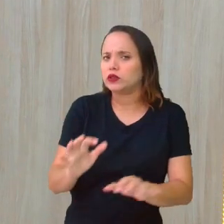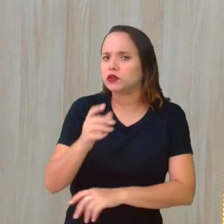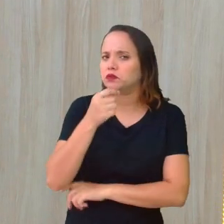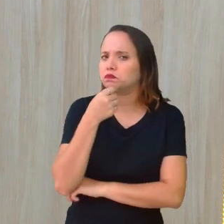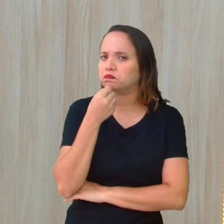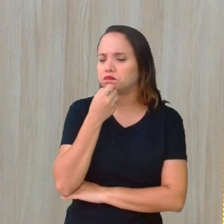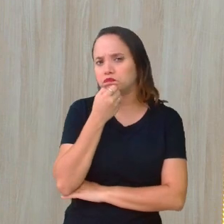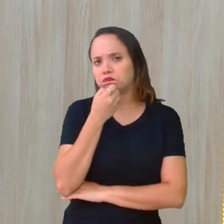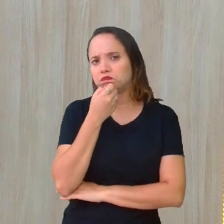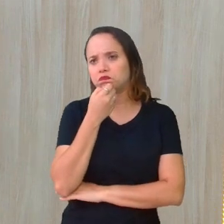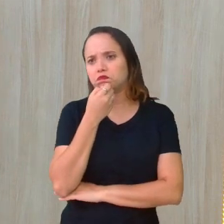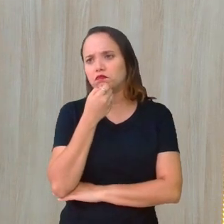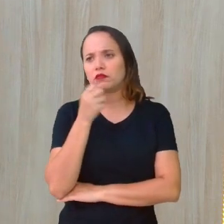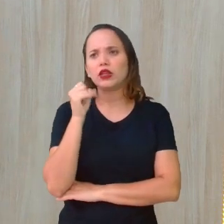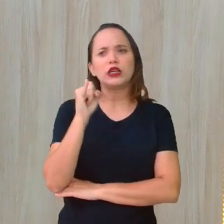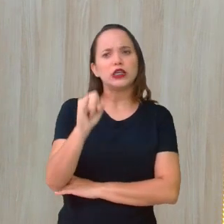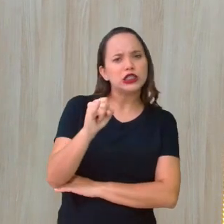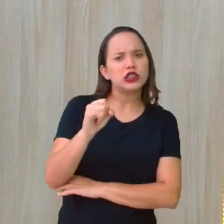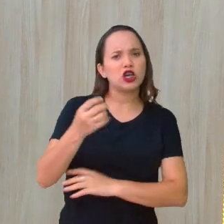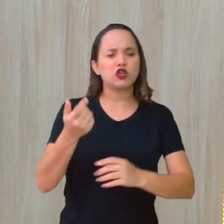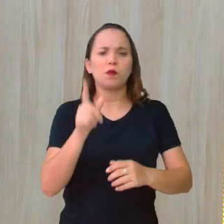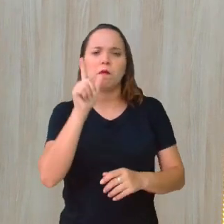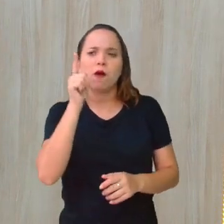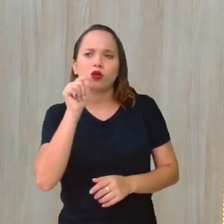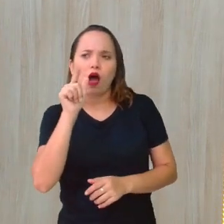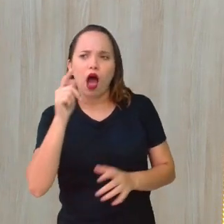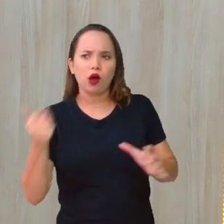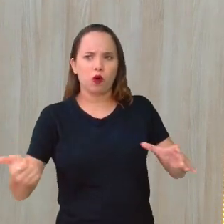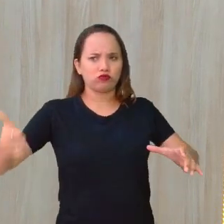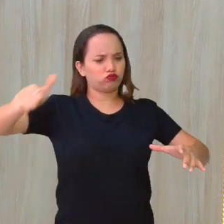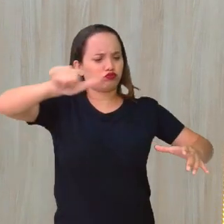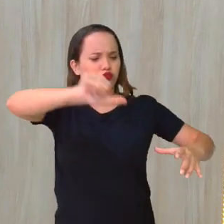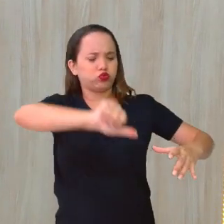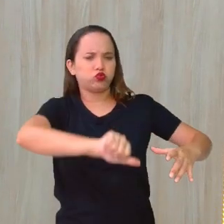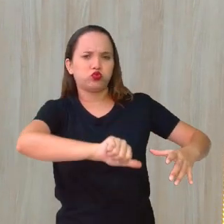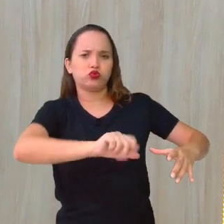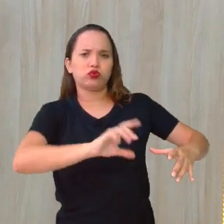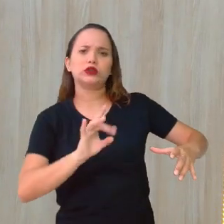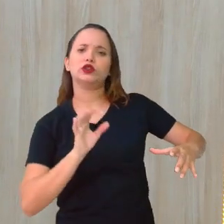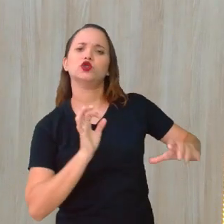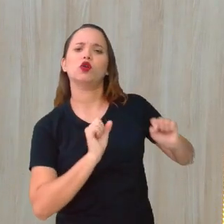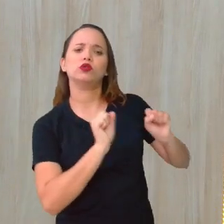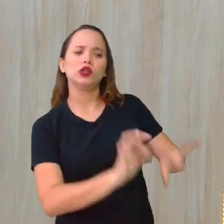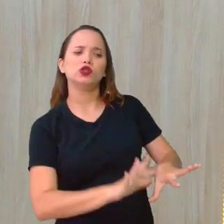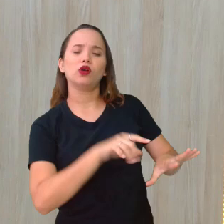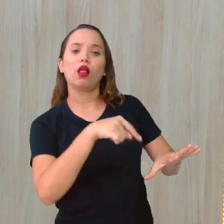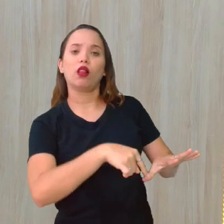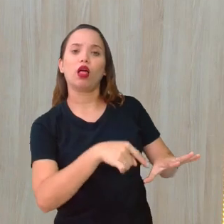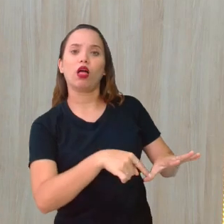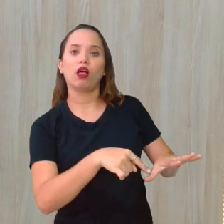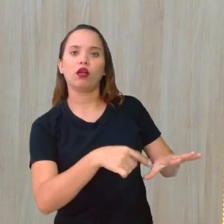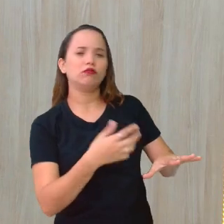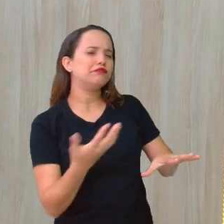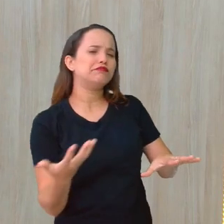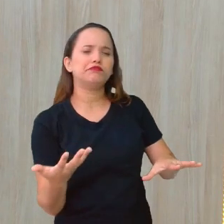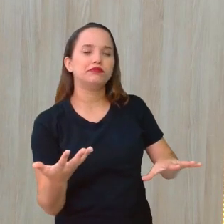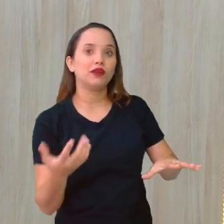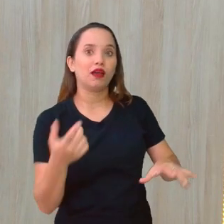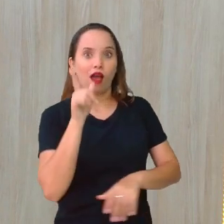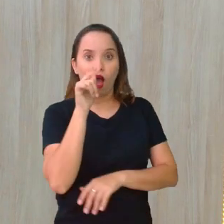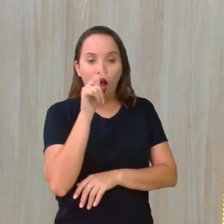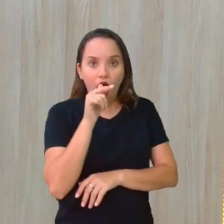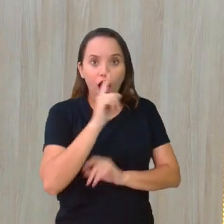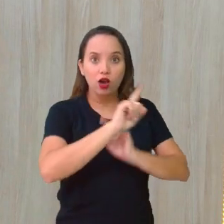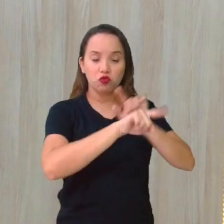do cuscuz? E se a gente só colocar água no cuscuz e deixar lá, ó, aquela massa? Gente, a